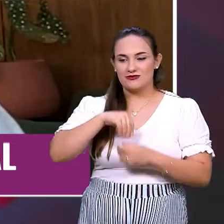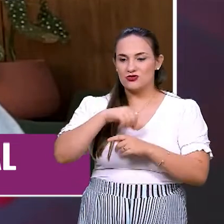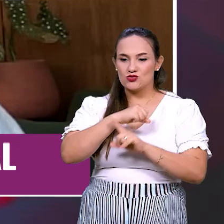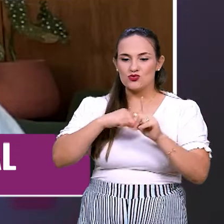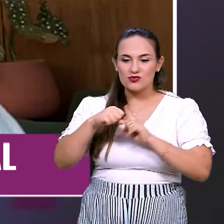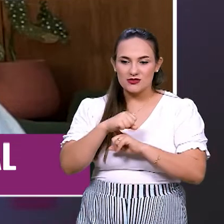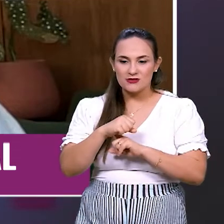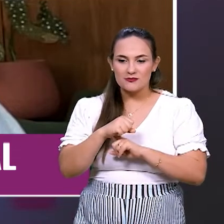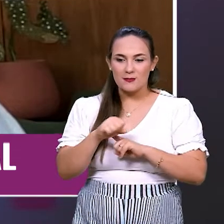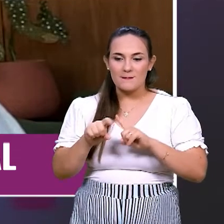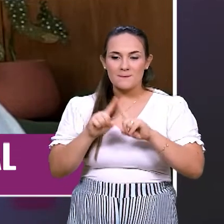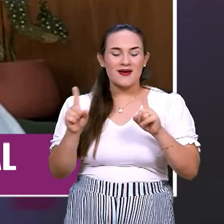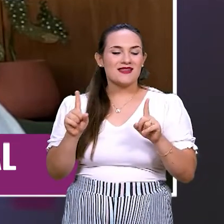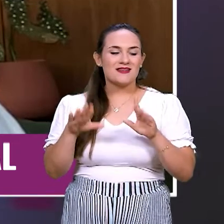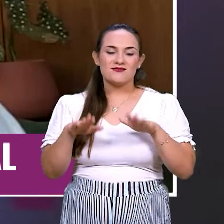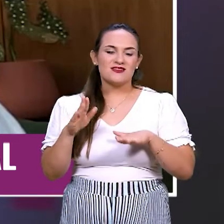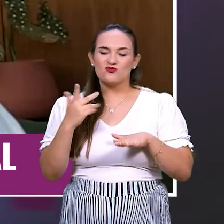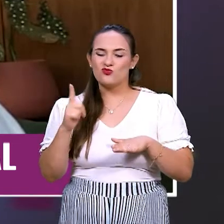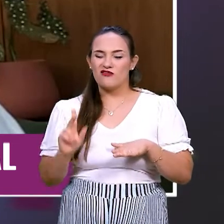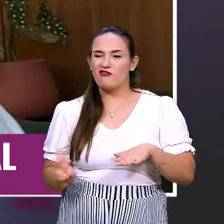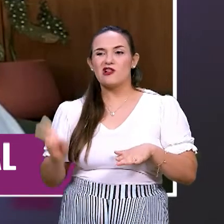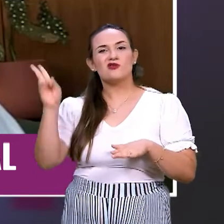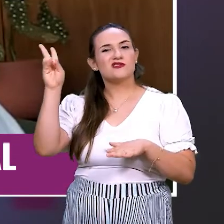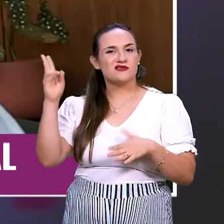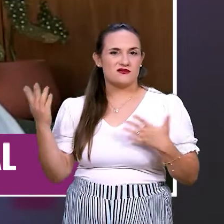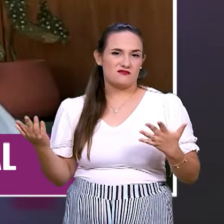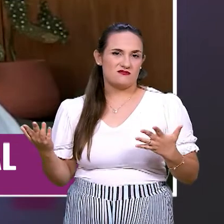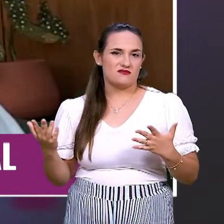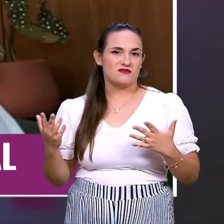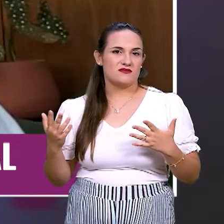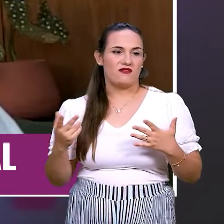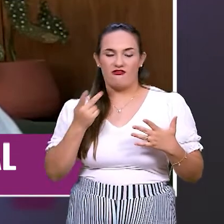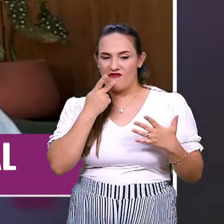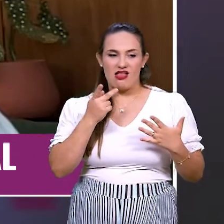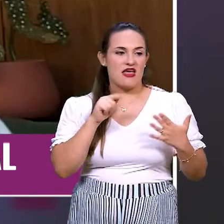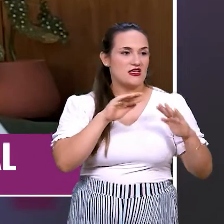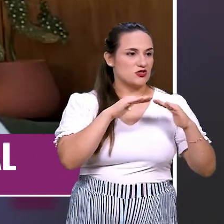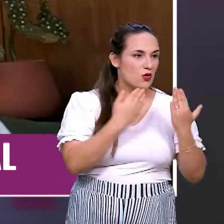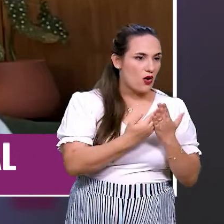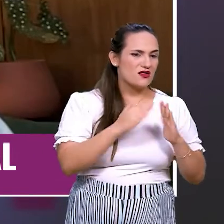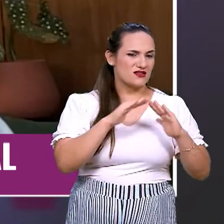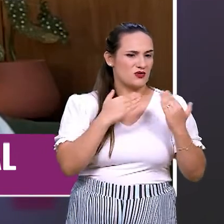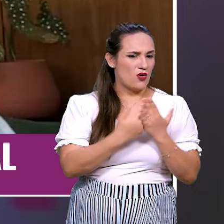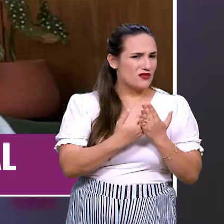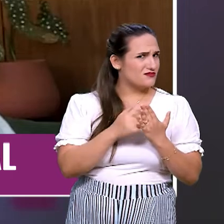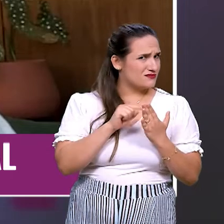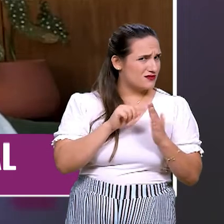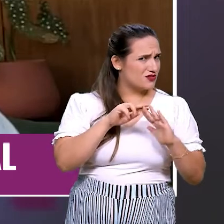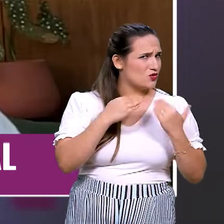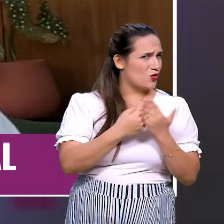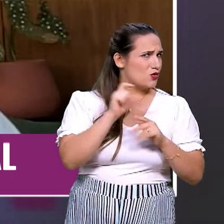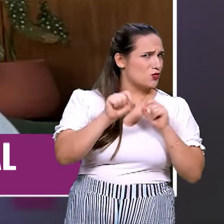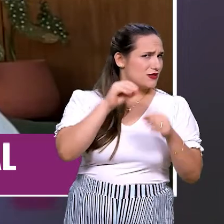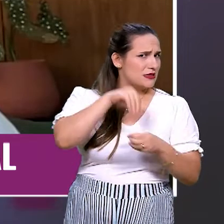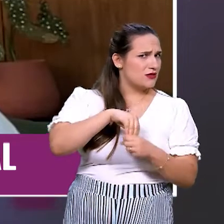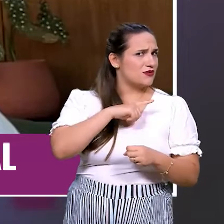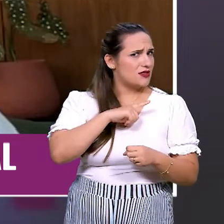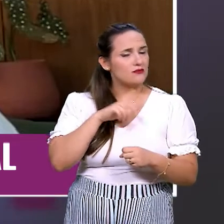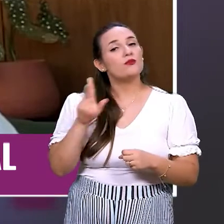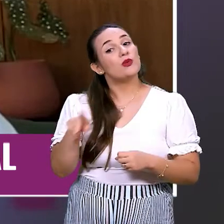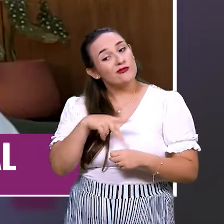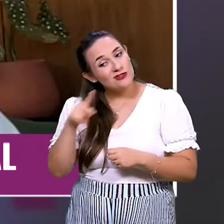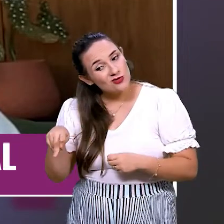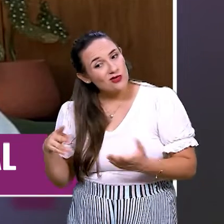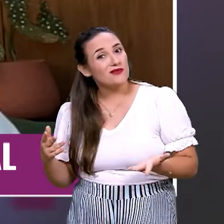é muito importante na nossa sociedade, mas muitas vezes ele não é valorizado. Às vezes a gente coloca a escola, mas a escola são os professores,